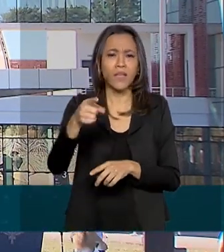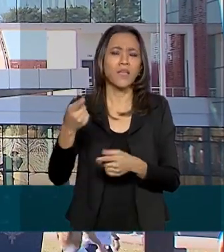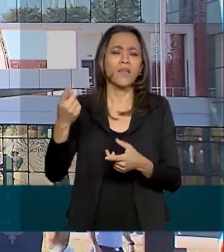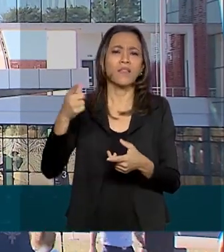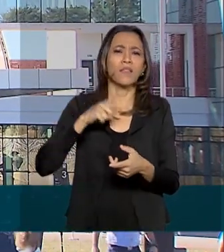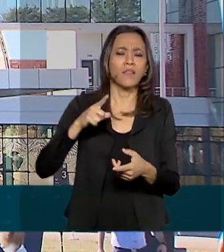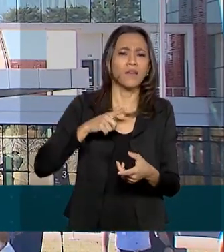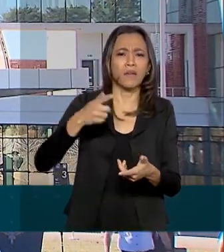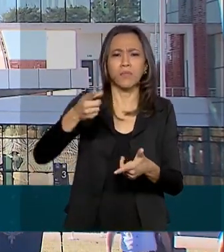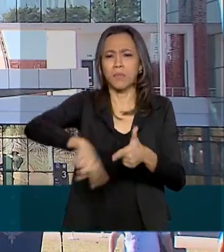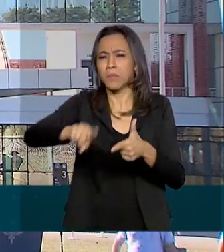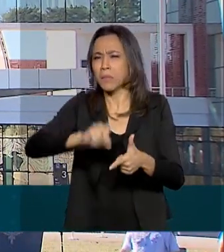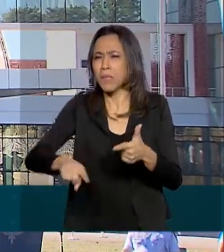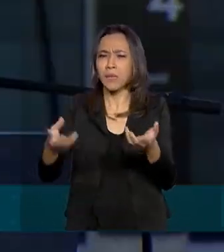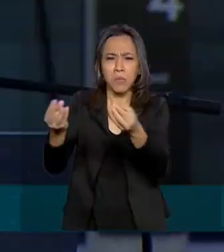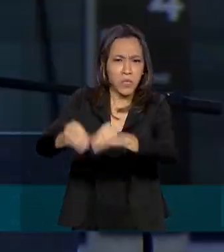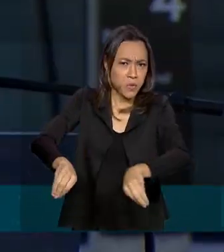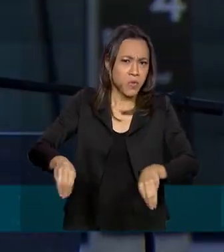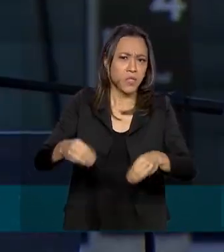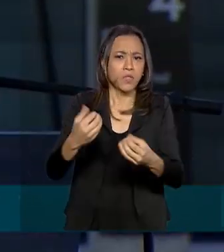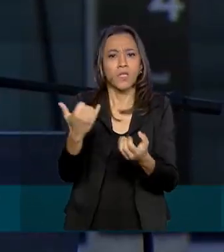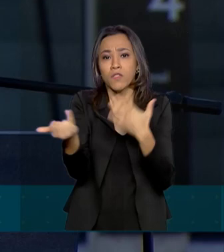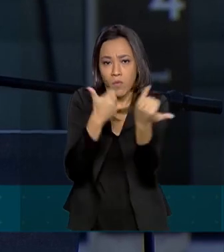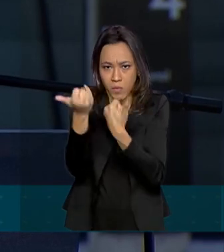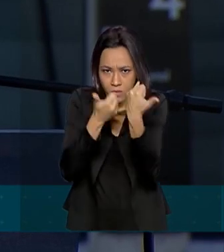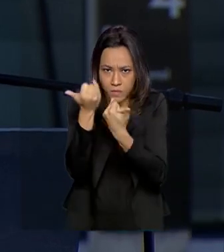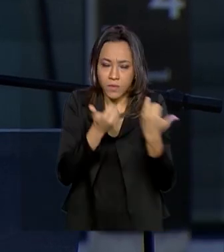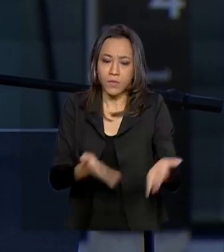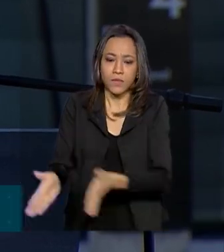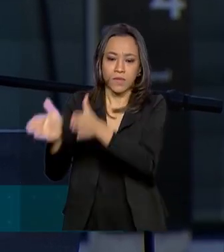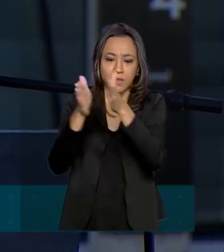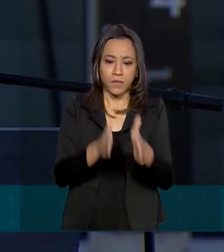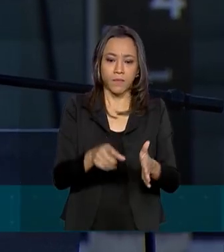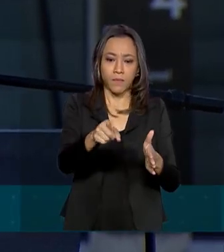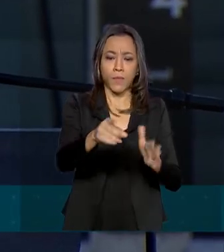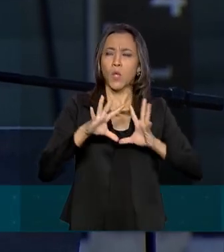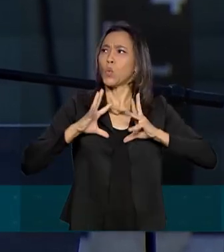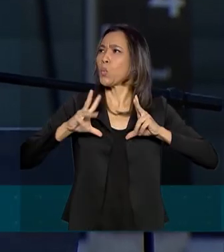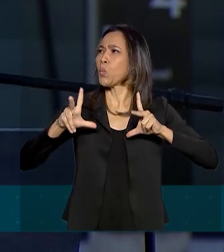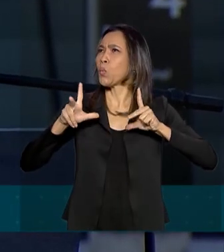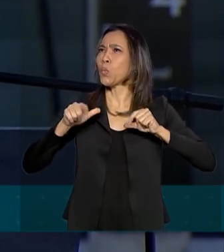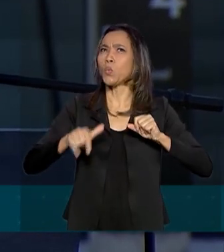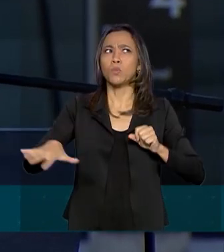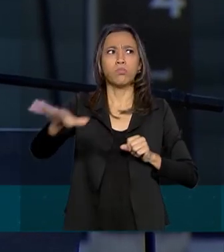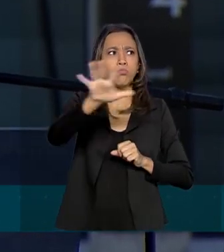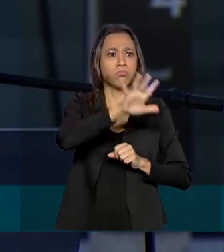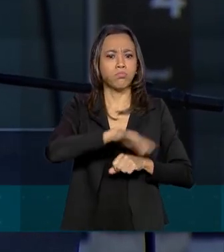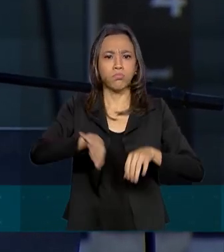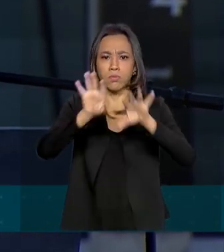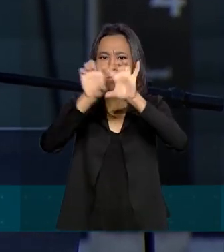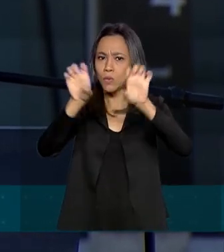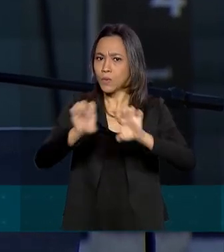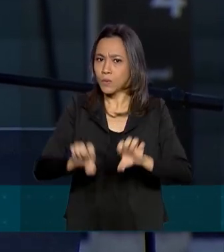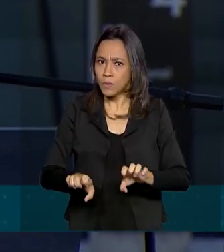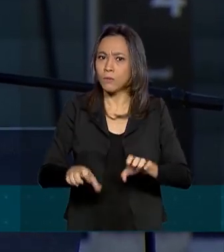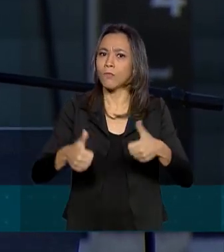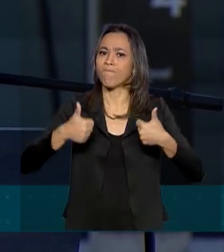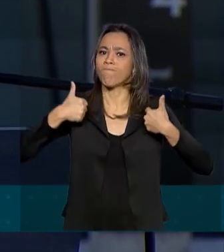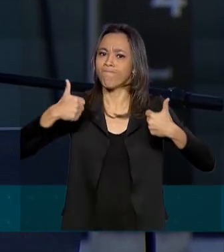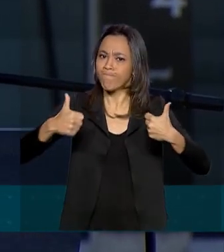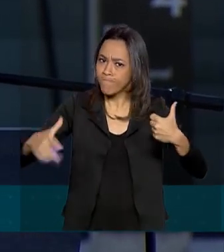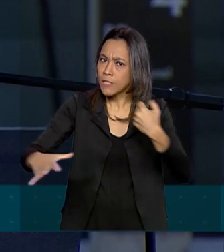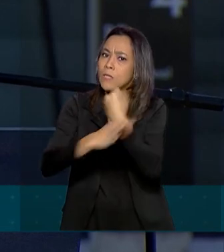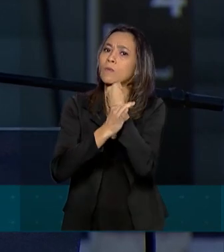comprometimento dos dados. Todas essas obras e instalações foram concebidas com nível máximo de